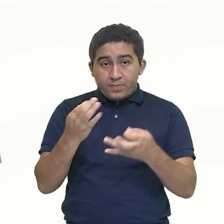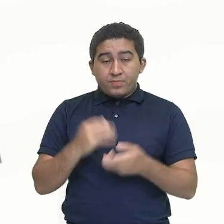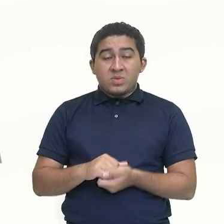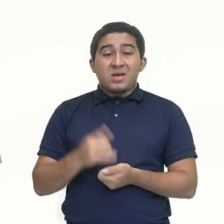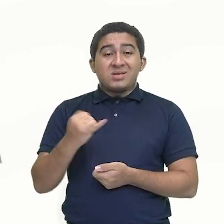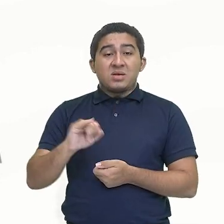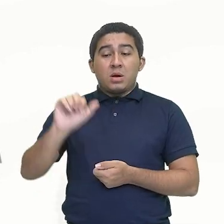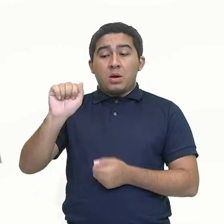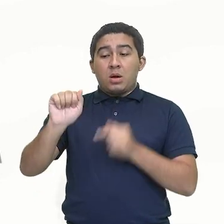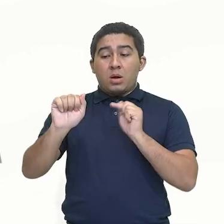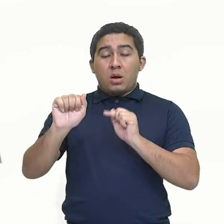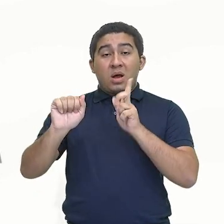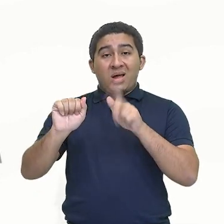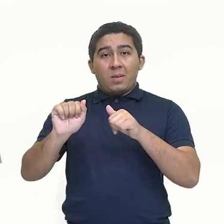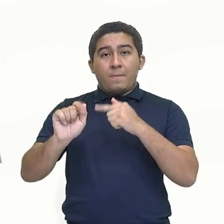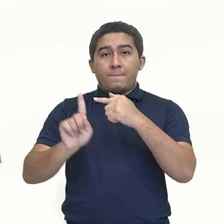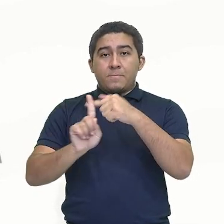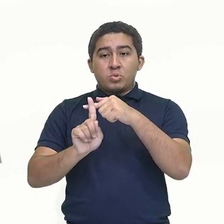for positivo,